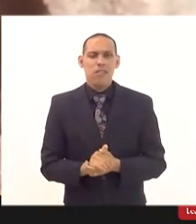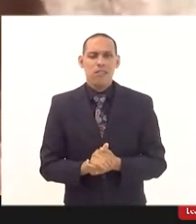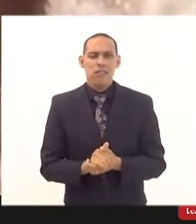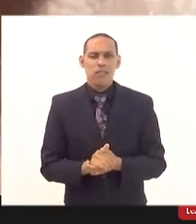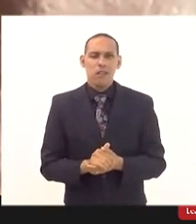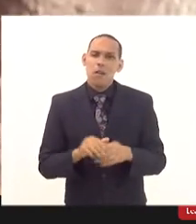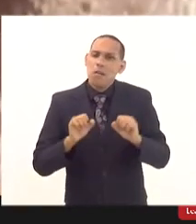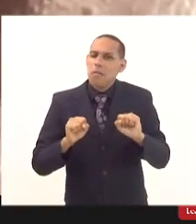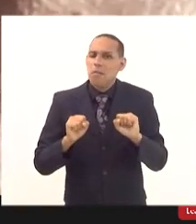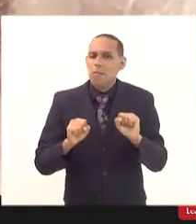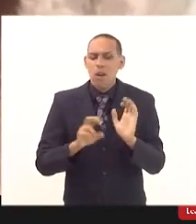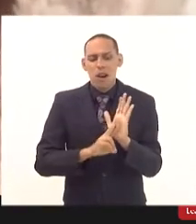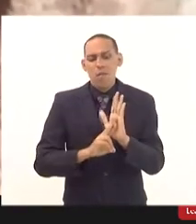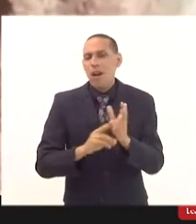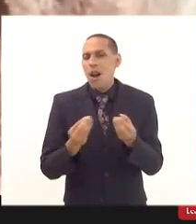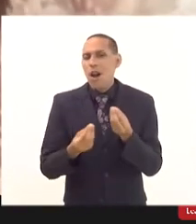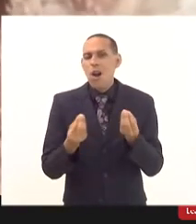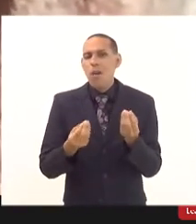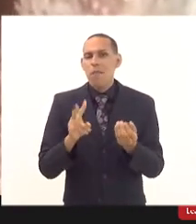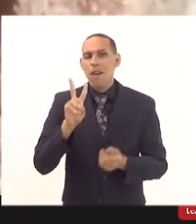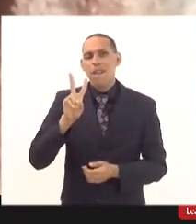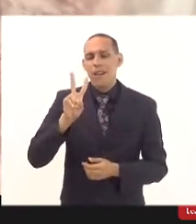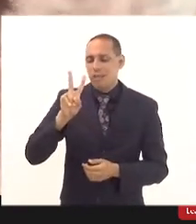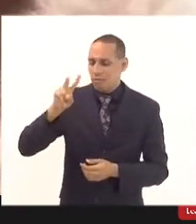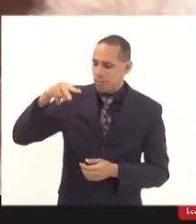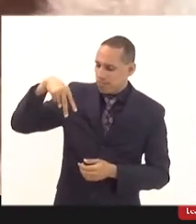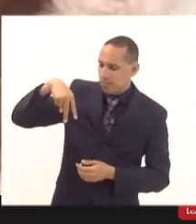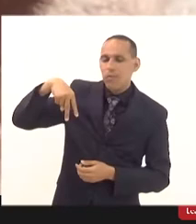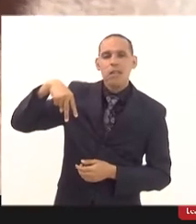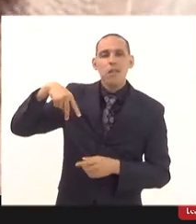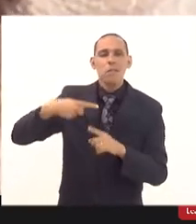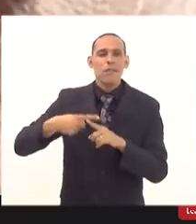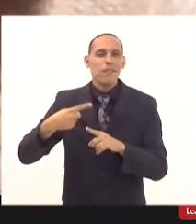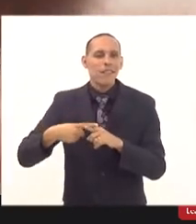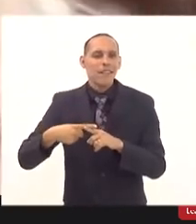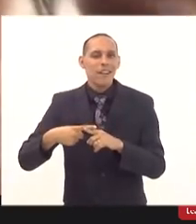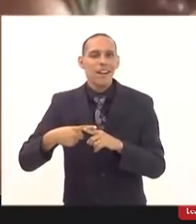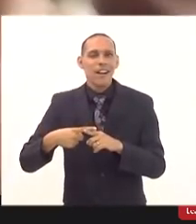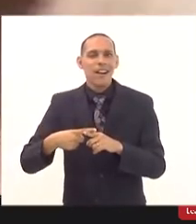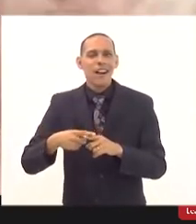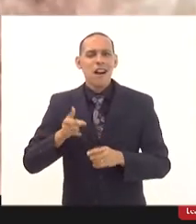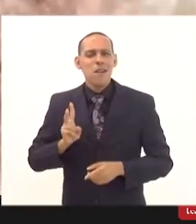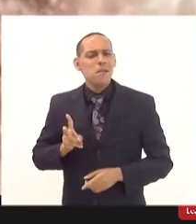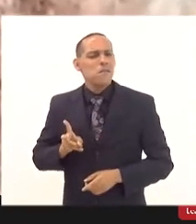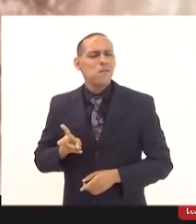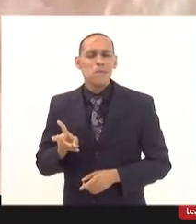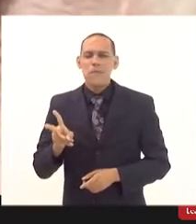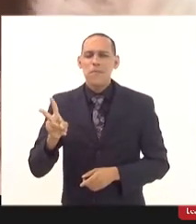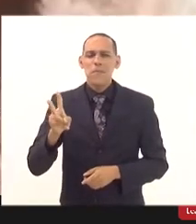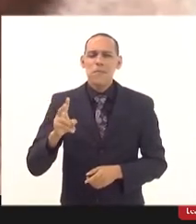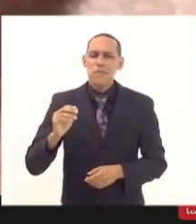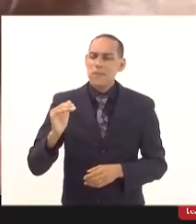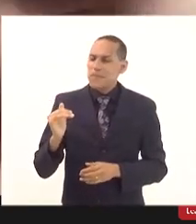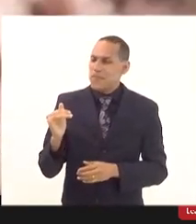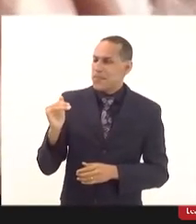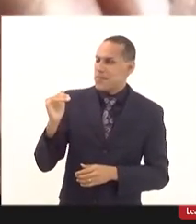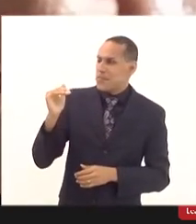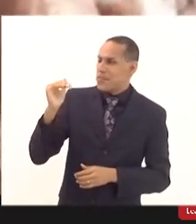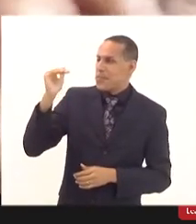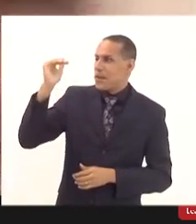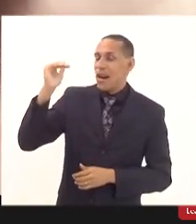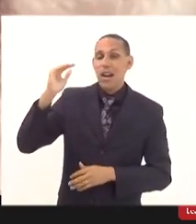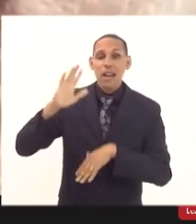poderia ser representado por um v invertido pois a rádio viveu uma extenção ininterrupto até o seu apogeu em seguida